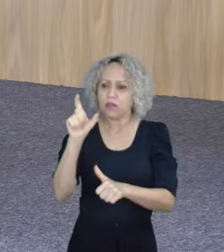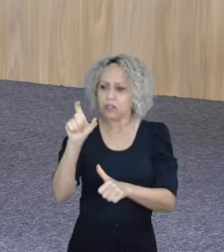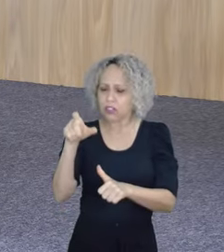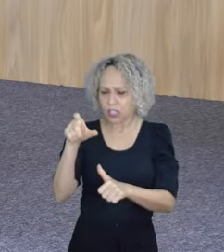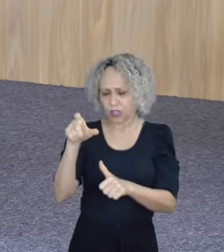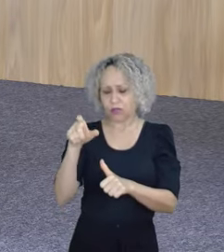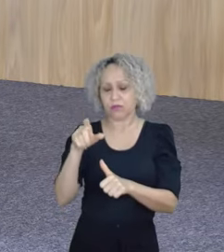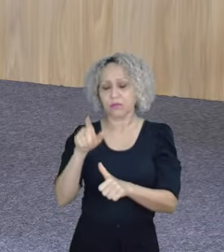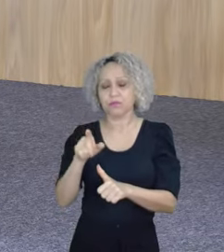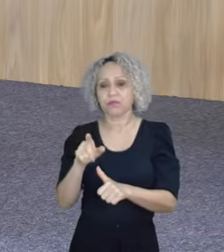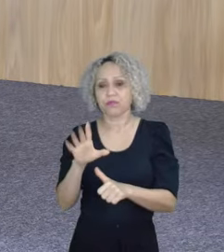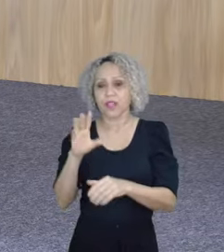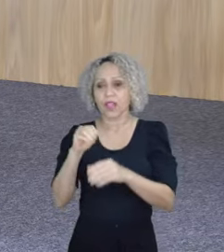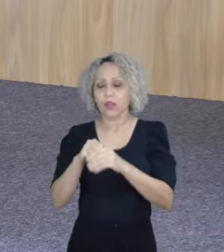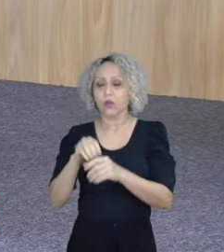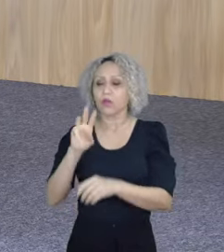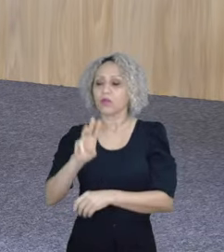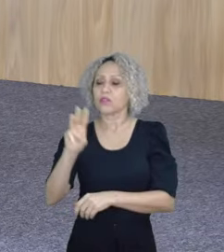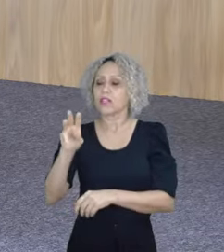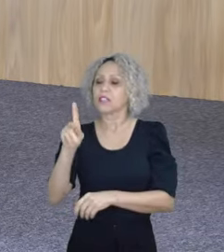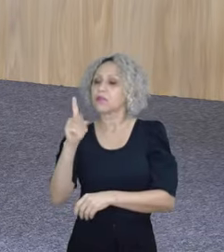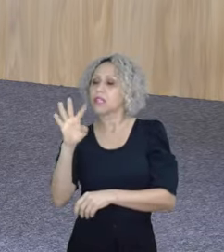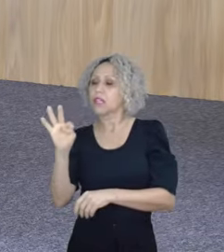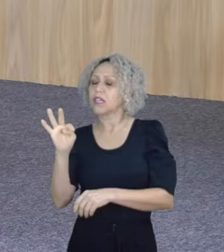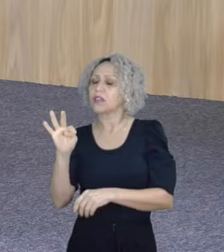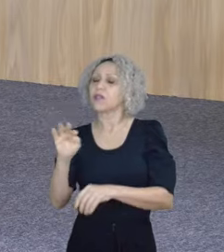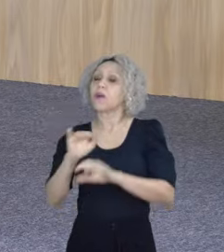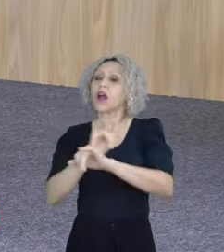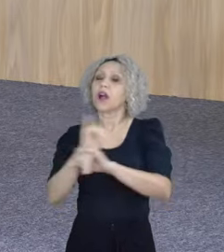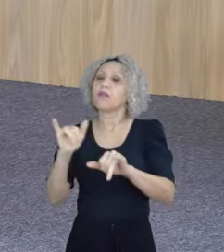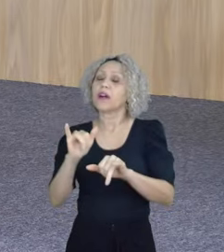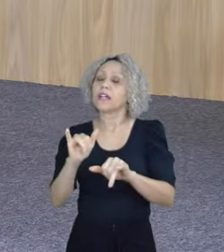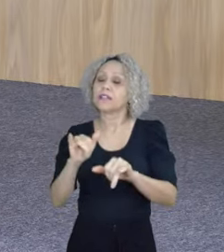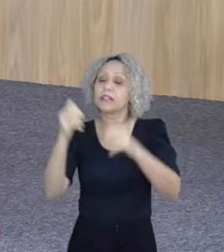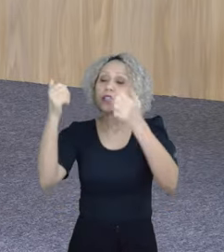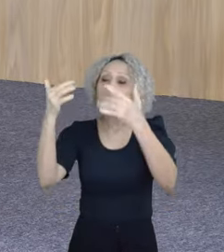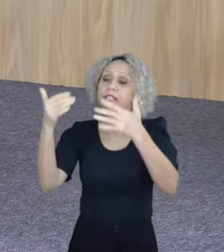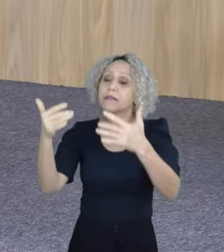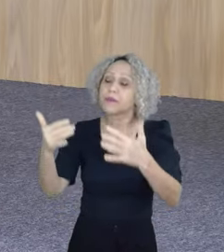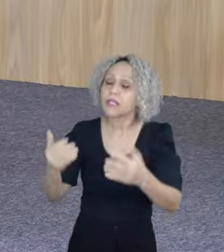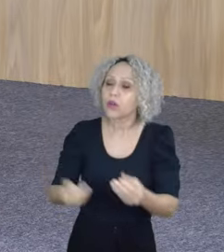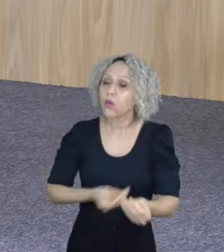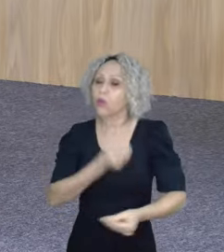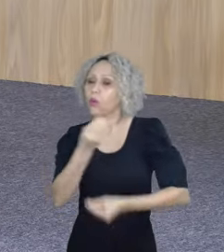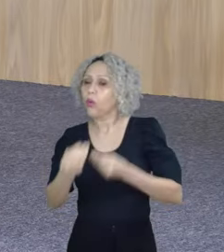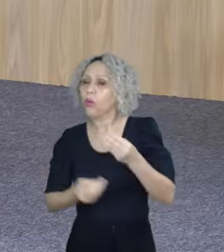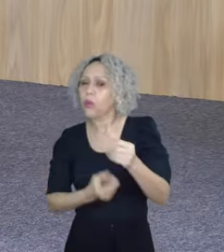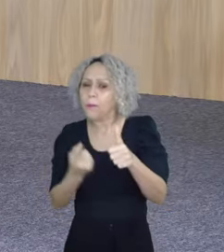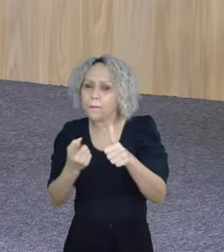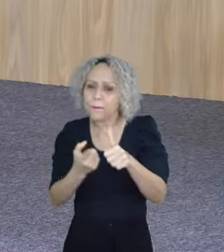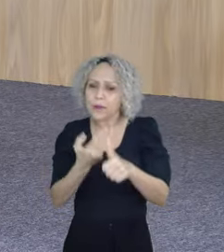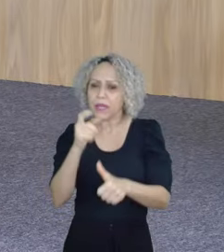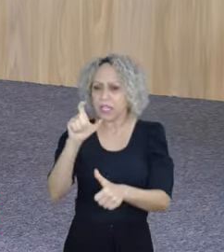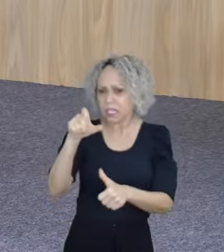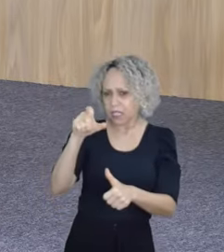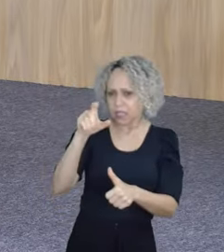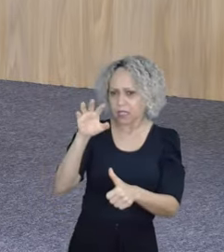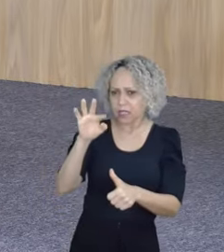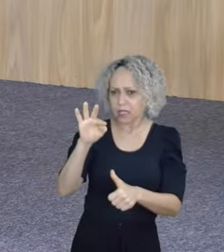sobre a campanha Meu Primeiro Voto e também explica como tirar esse primeiro título, né? Como fazer todo esse